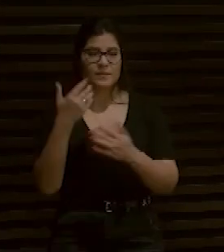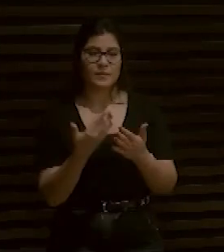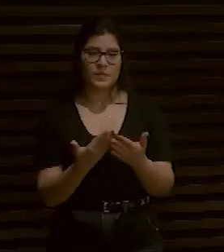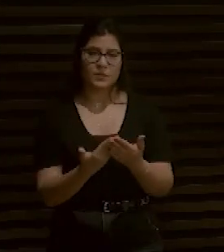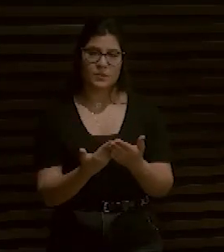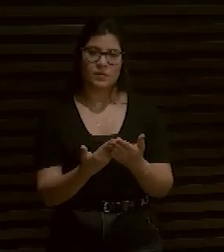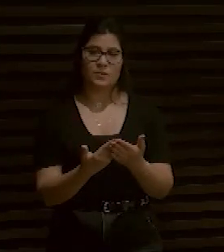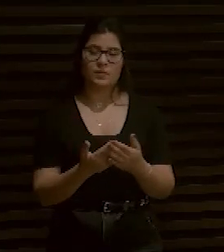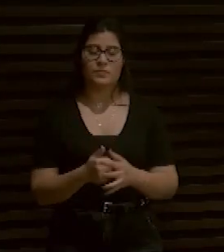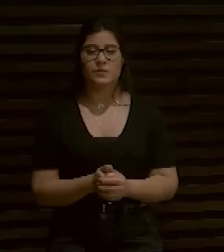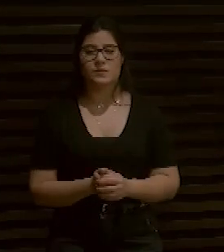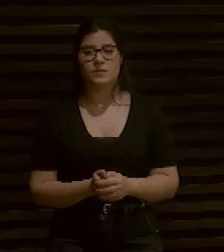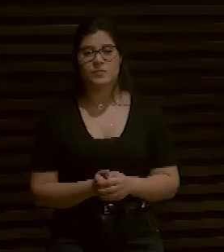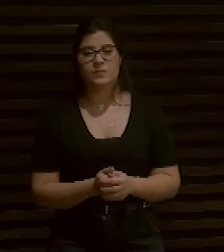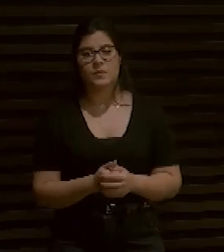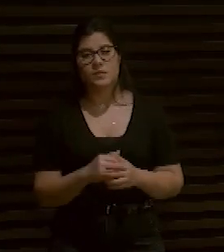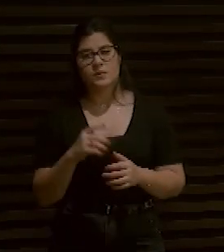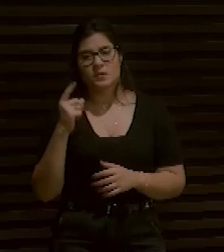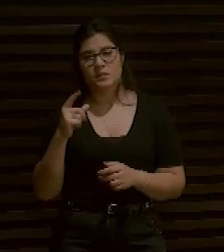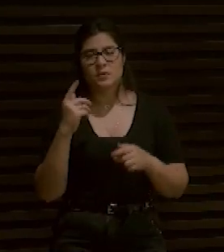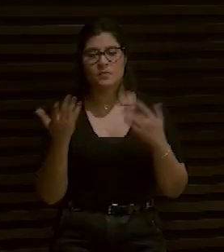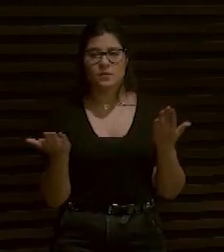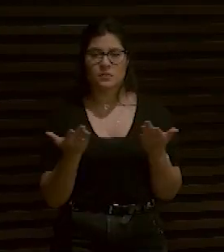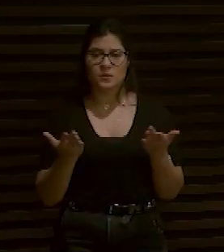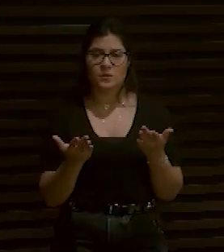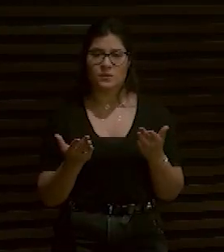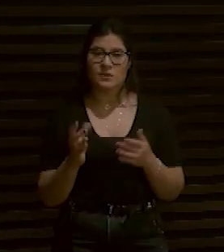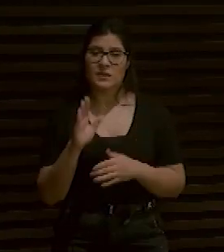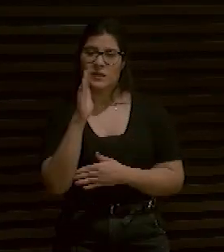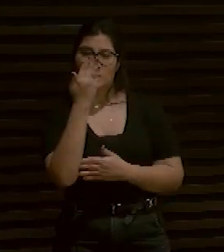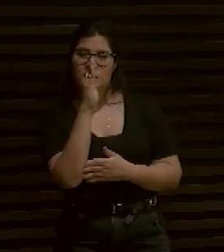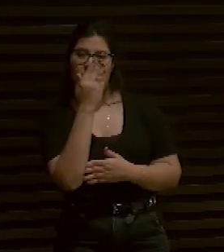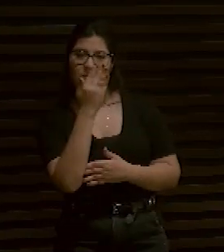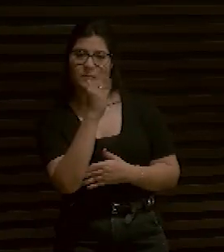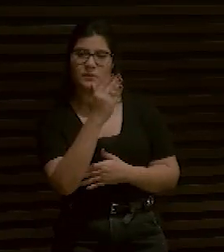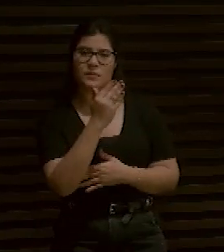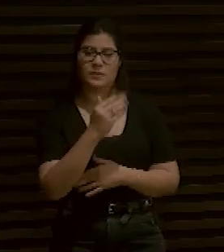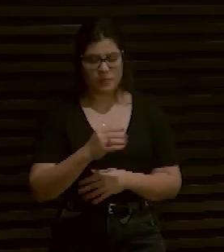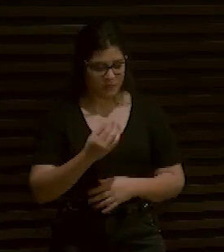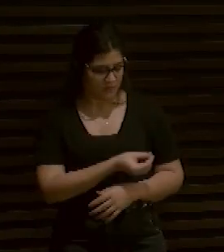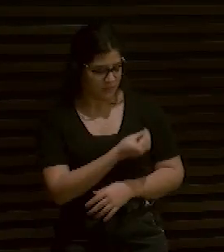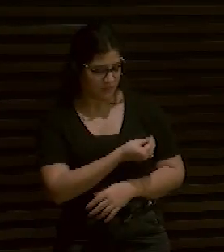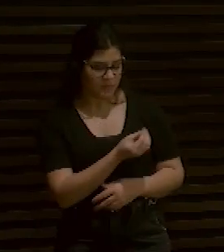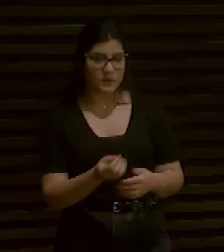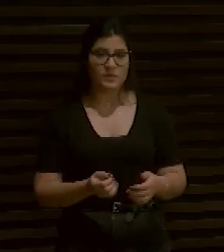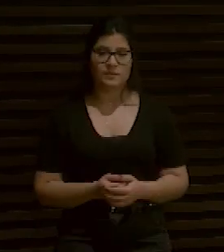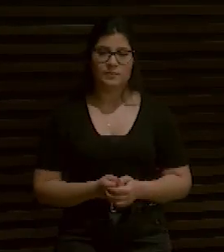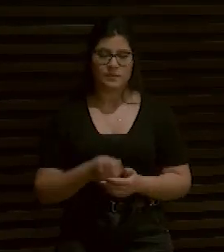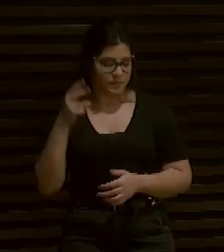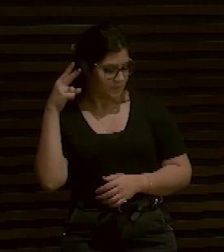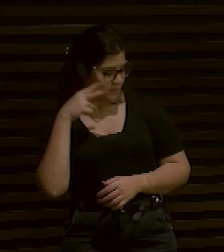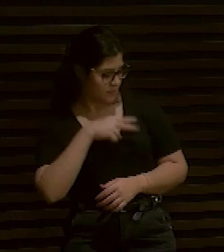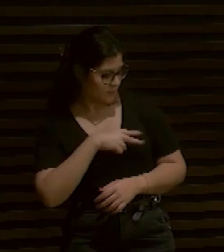que vai ser ministrada, está sendo ministrada nessa manhã, que funcione como um espelho diante da tua vida, para que você se examine. Não é eu